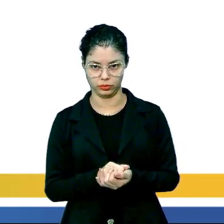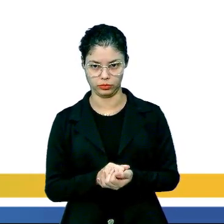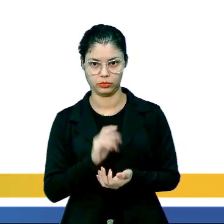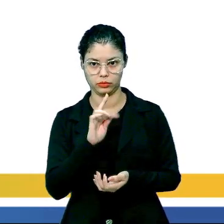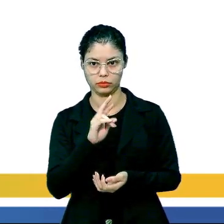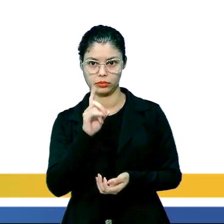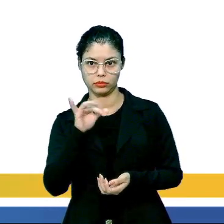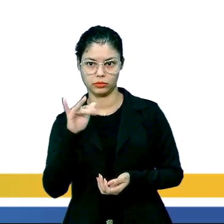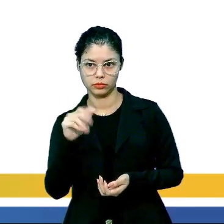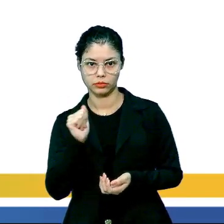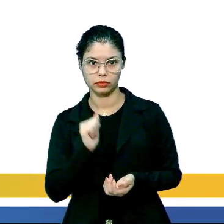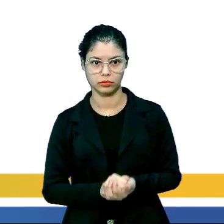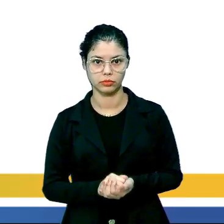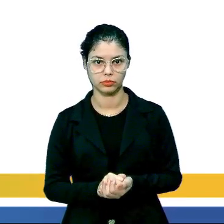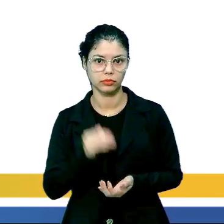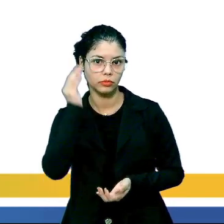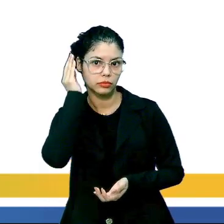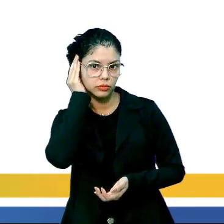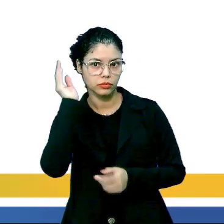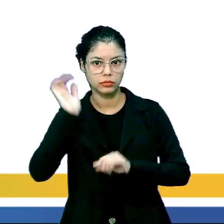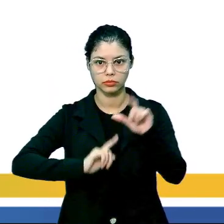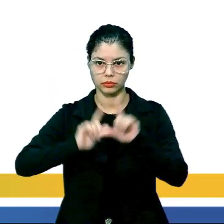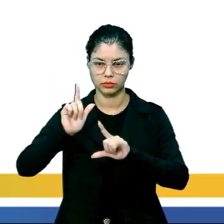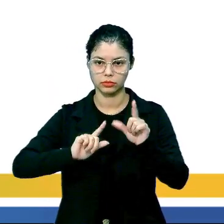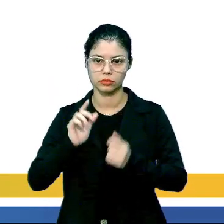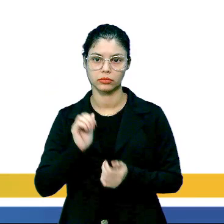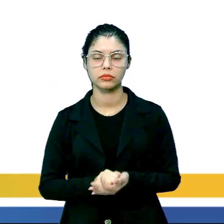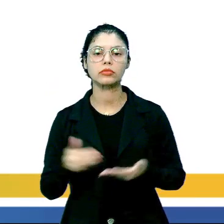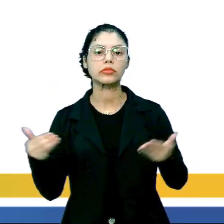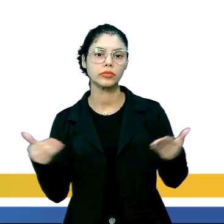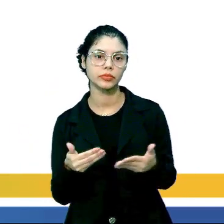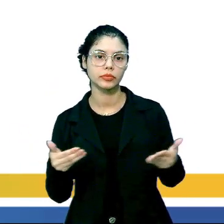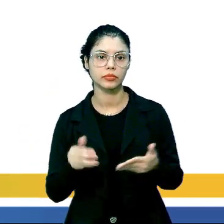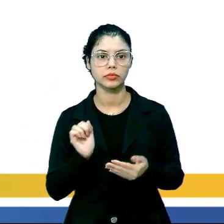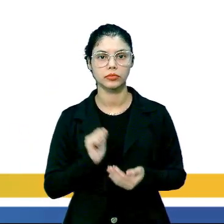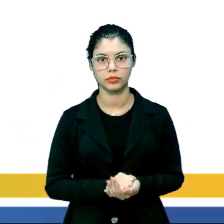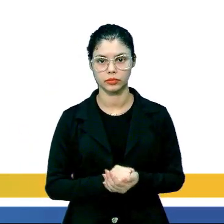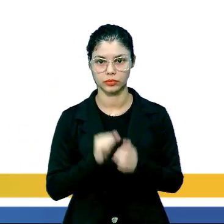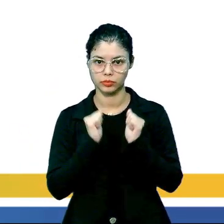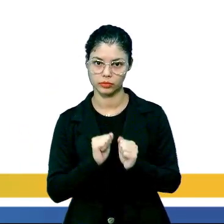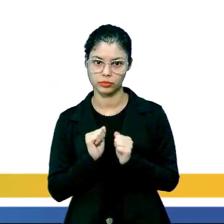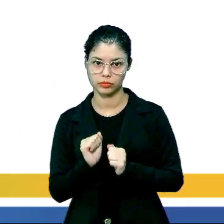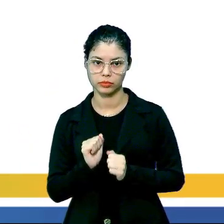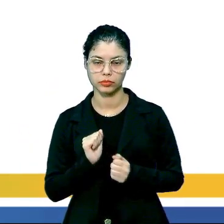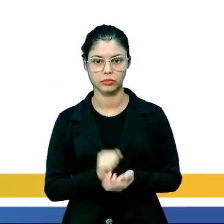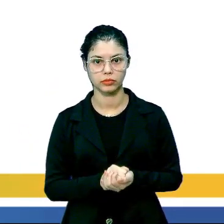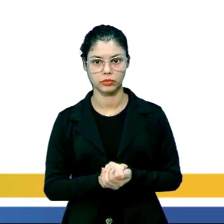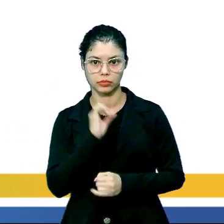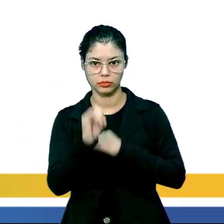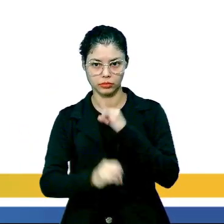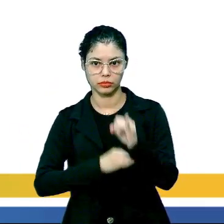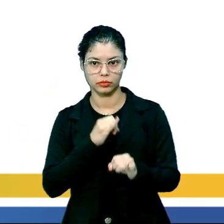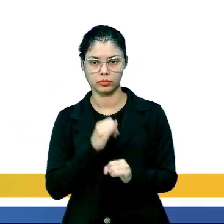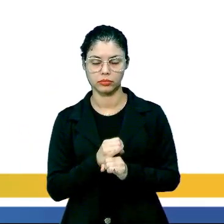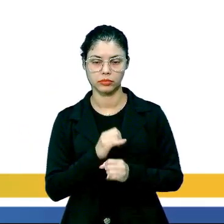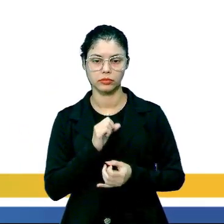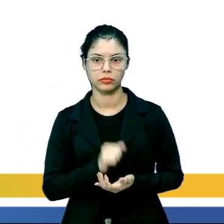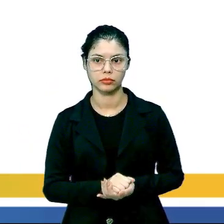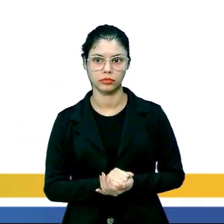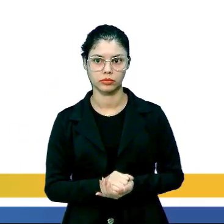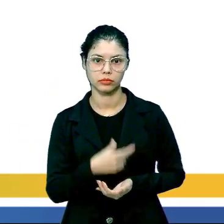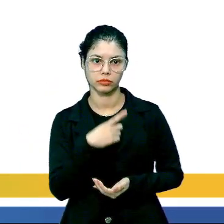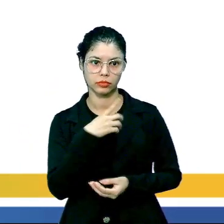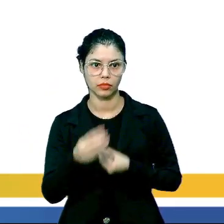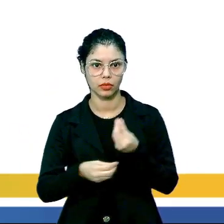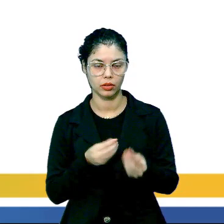a relevância do rádio, da TV e hoje nós podemos dizer também da internet. Então isso tem